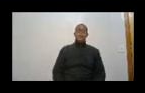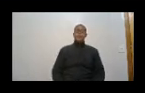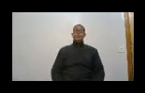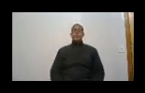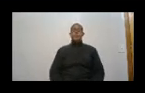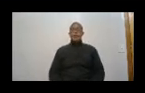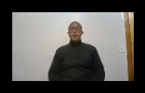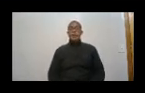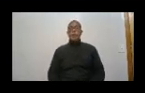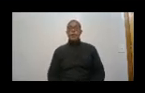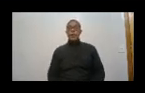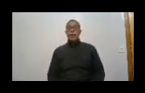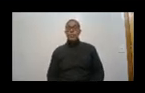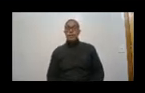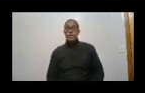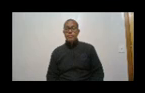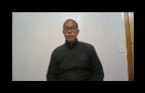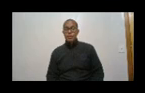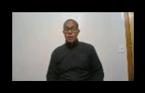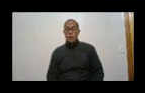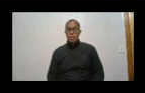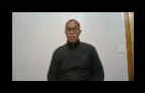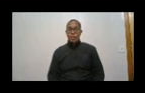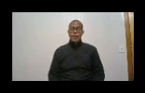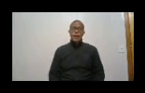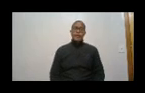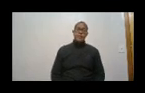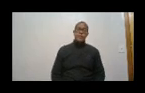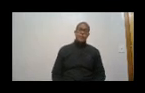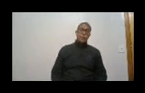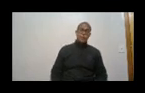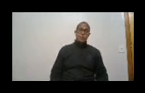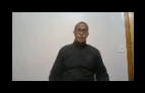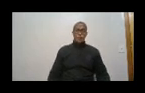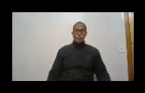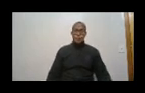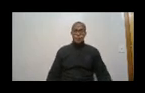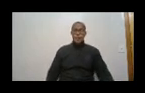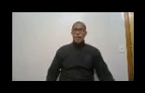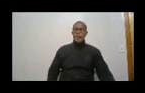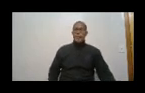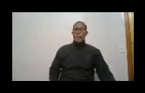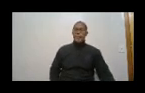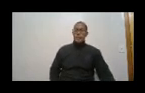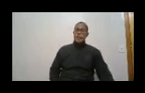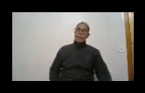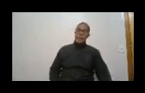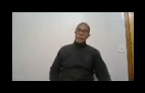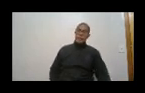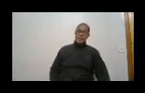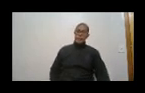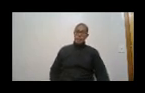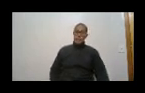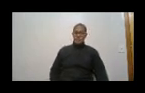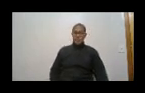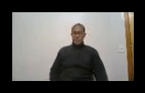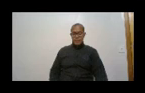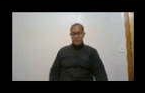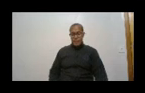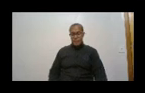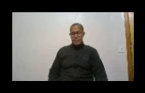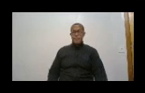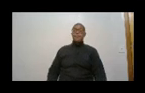Então, assim, é só para os senhores entenderem por que do regime posológico, às vezes de 8 em 8, de 12 em 12, e aqui demonstra que parte dessa droga